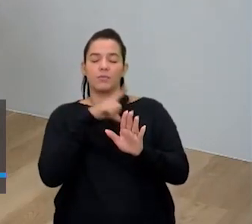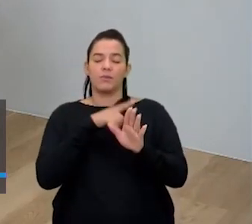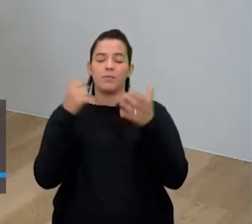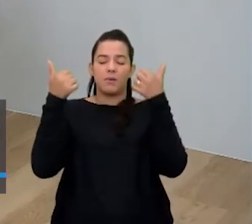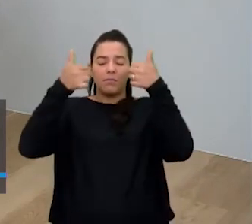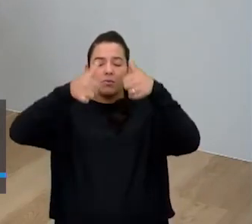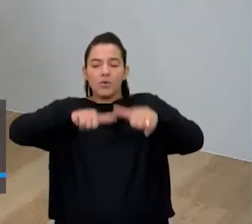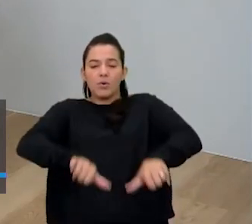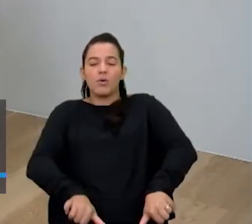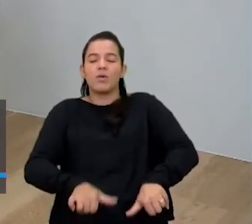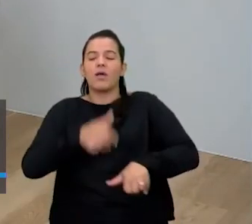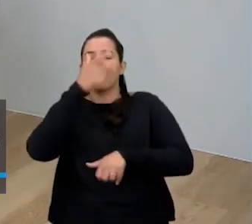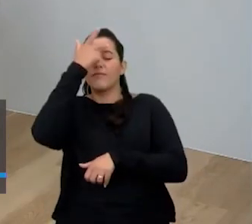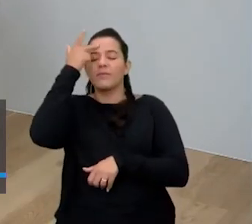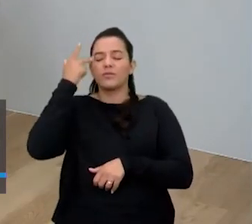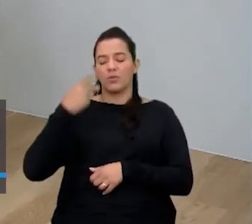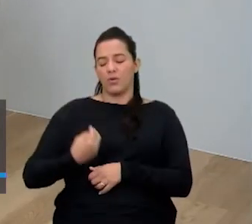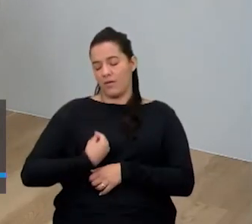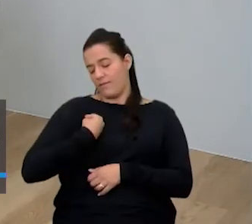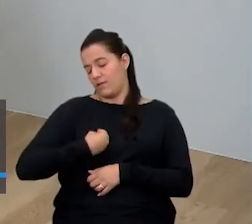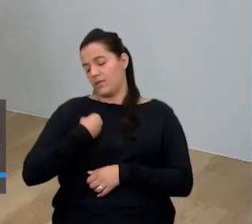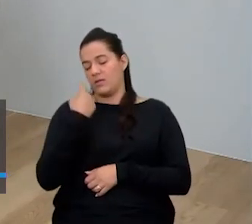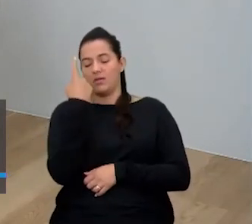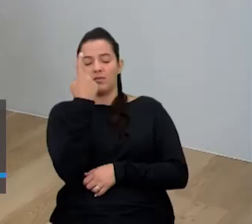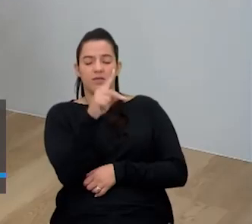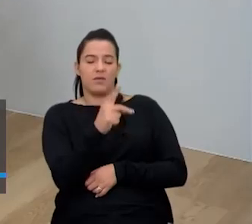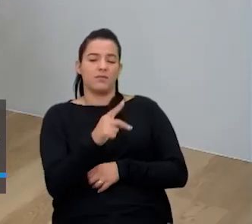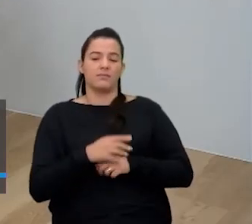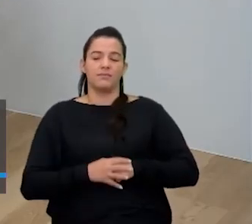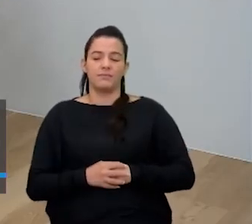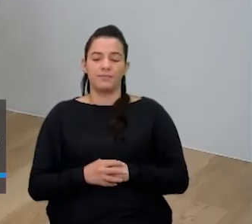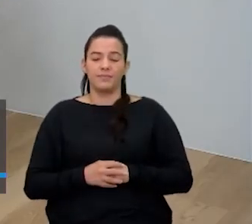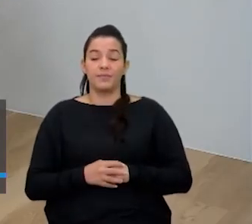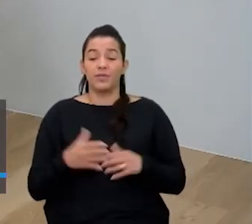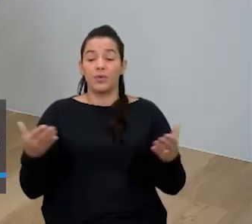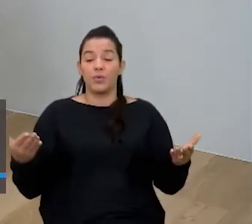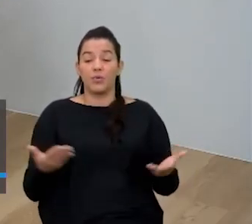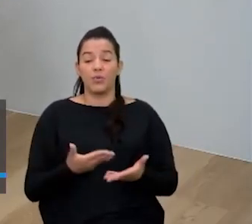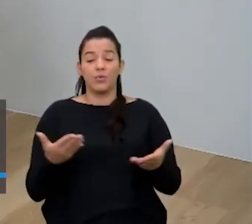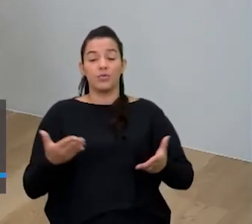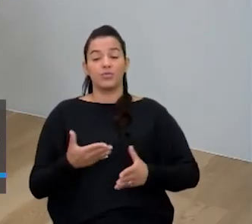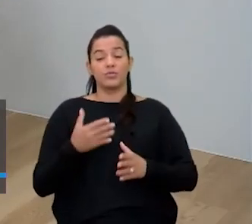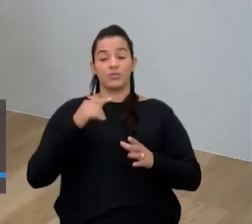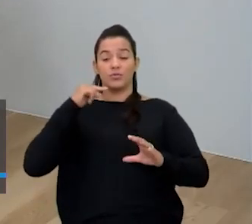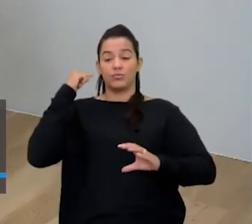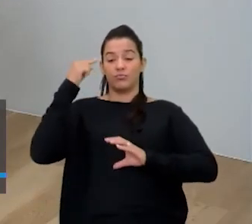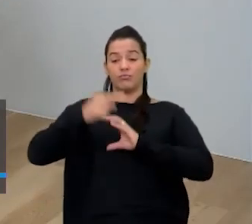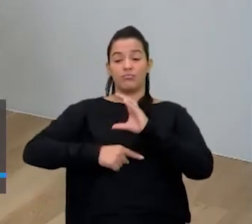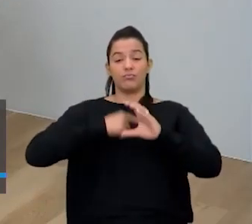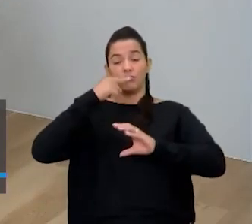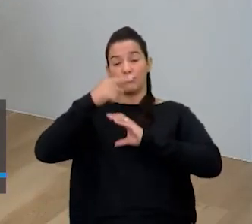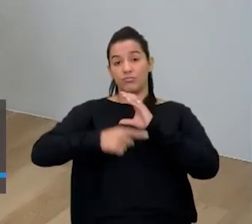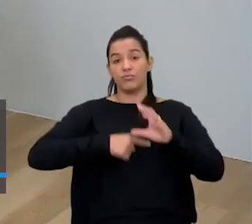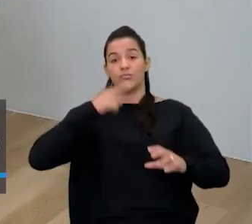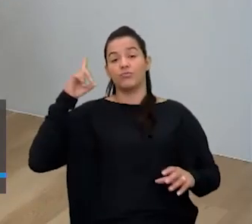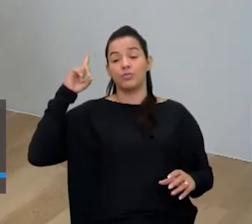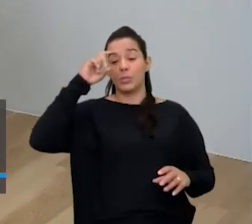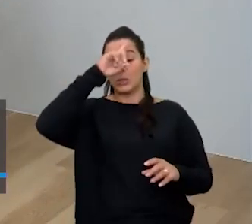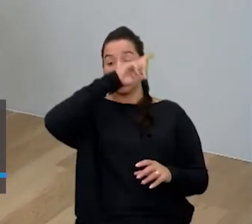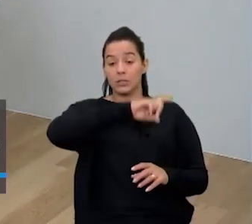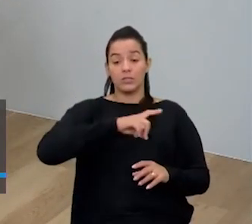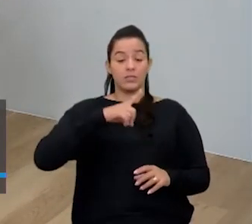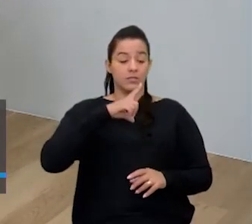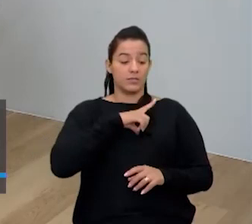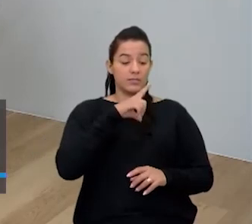despiorar a vida de quem ficou. É interessante que nesse mundo globalizado, essas redes de conexão